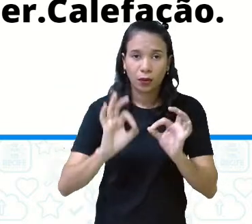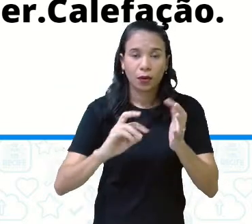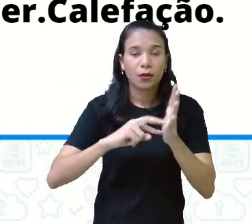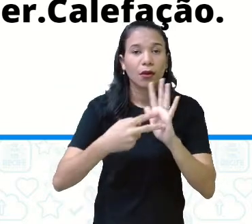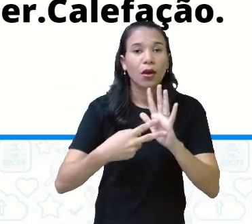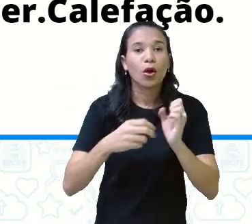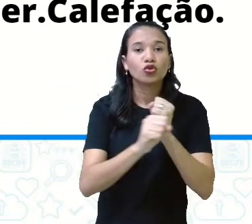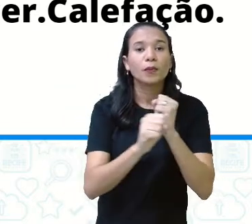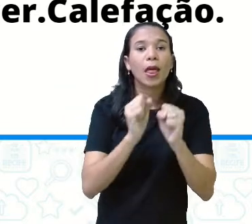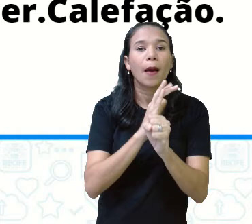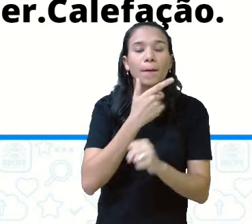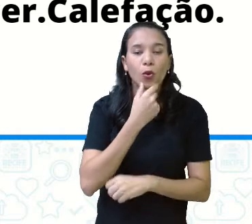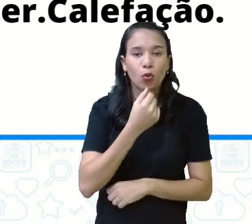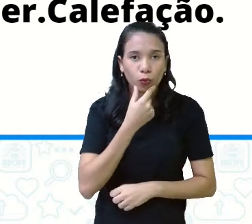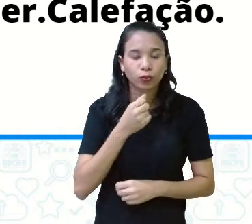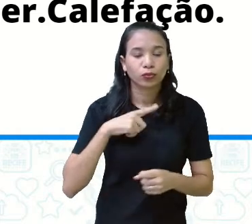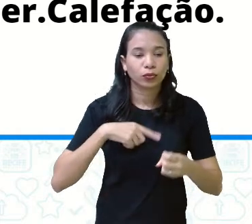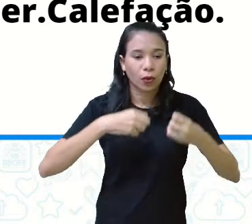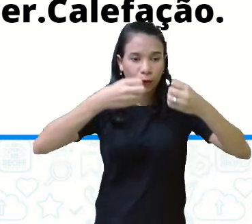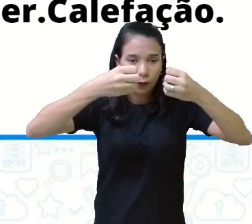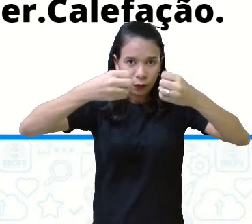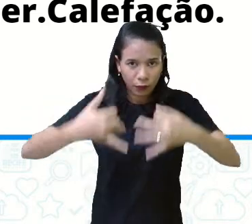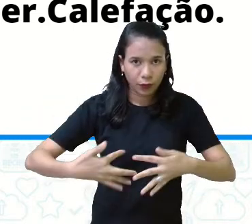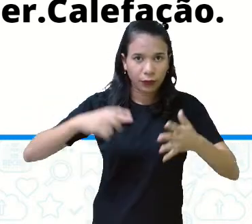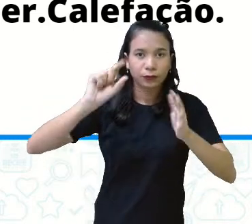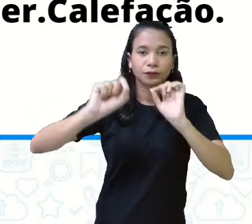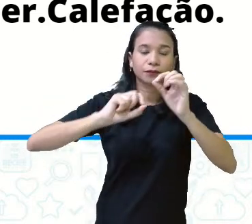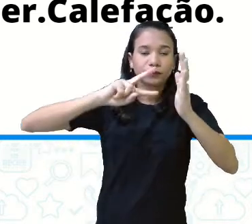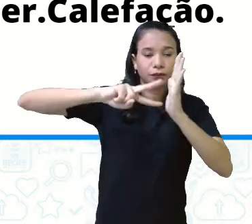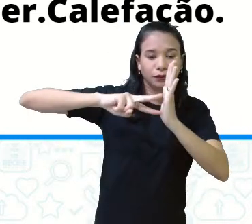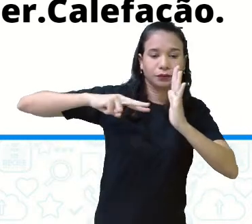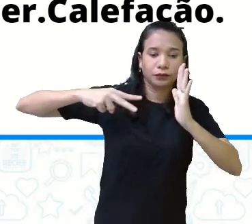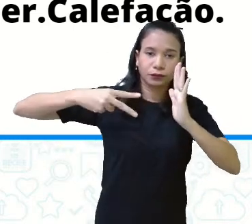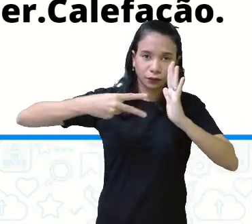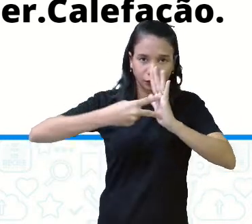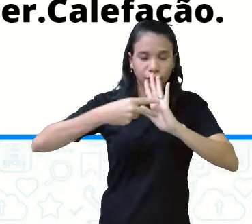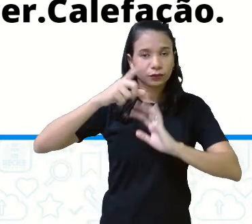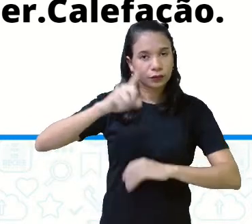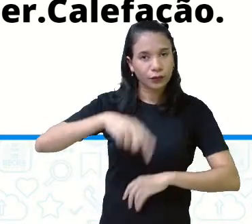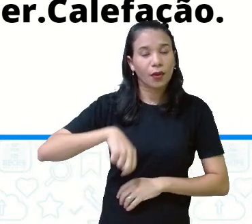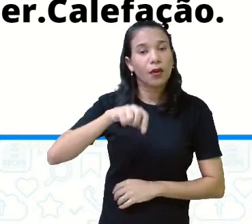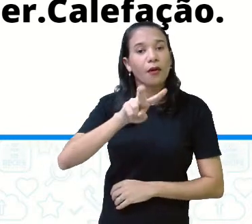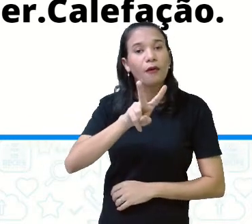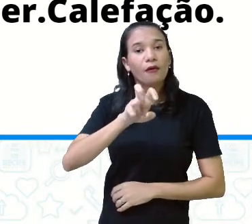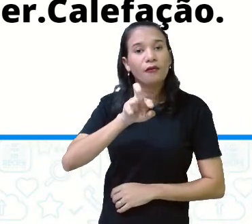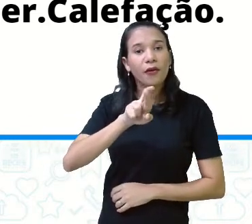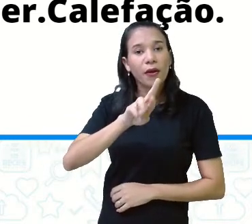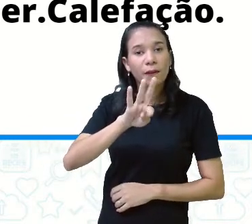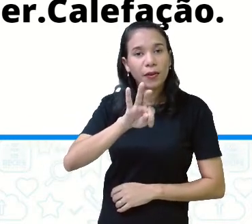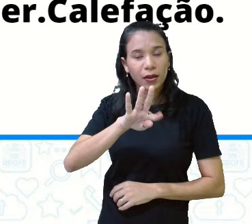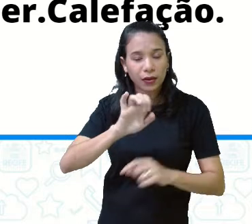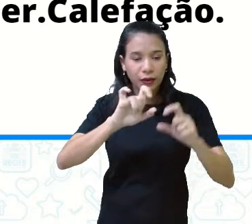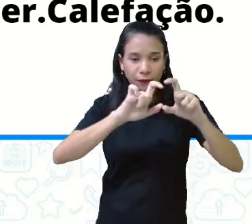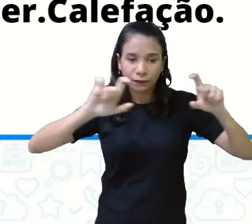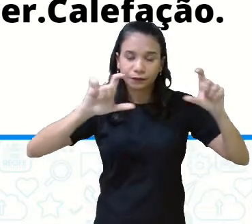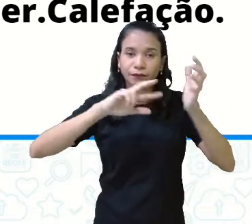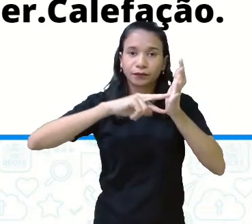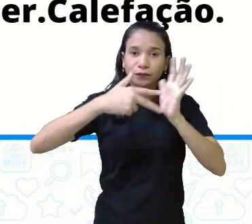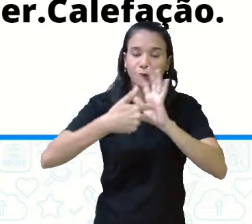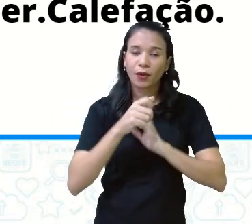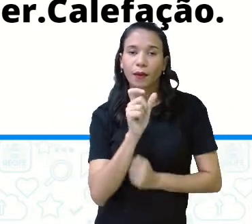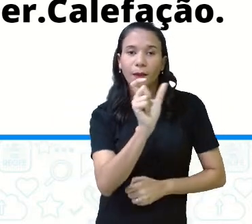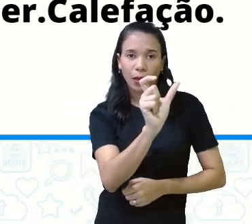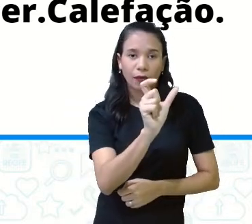E logo abaixo nós temos a definição, o significado. Isso é um verbete, tá certo? No caso, aí é o significado